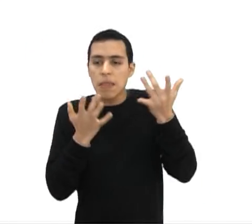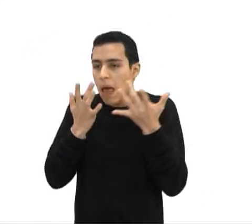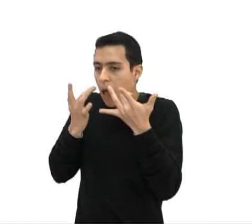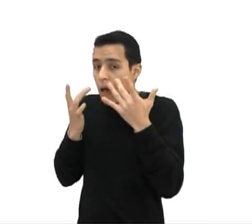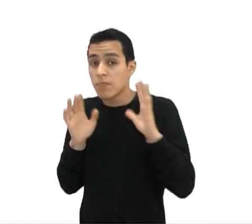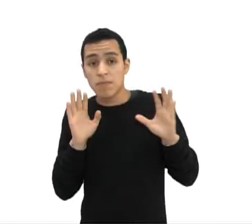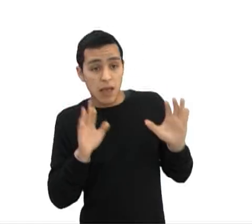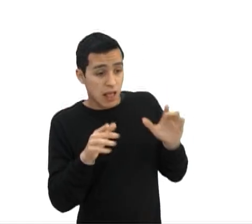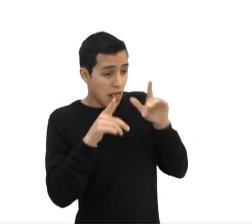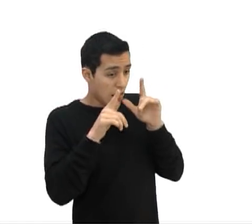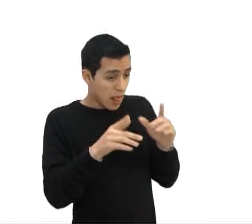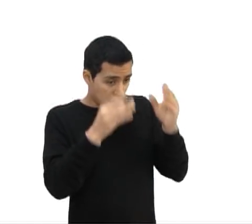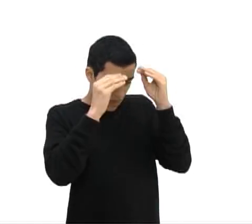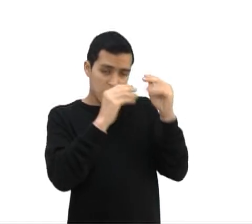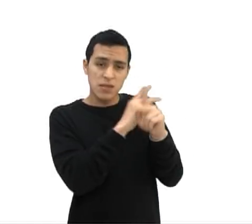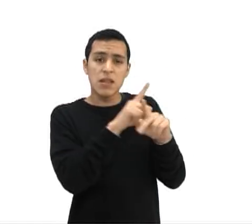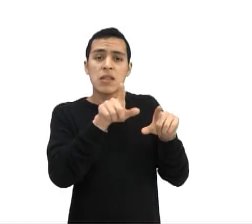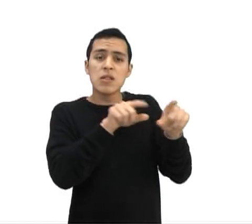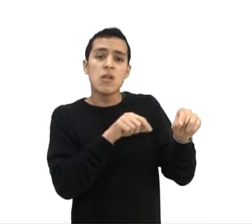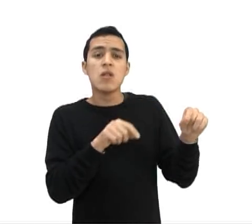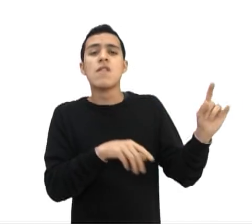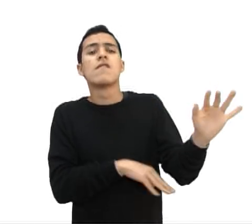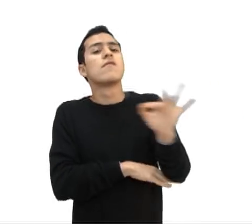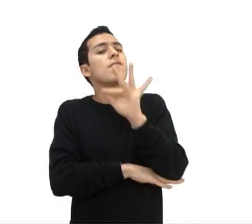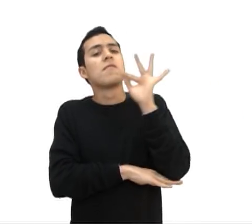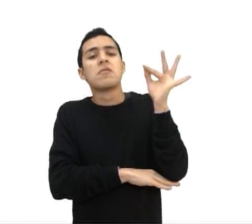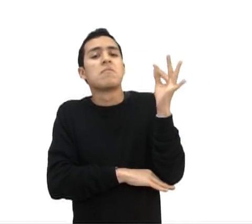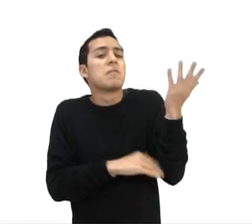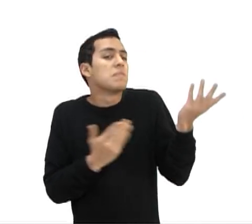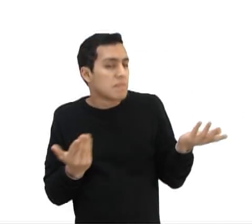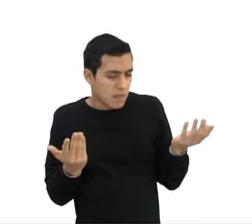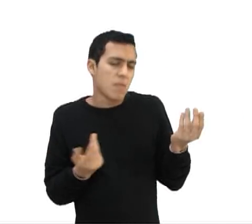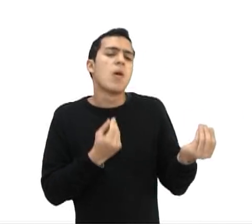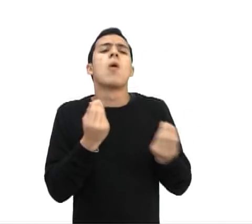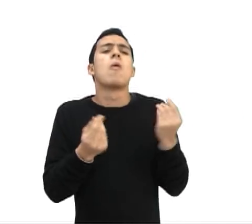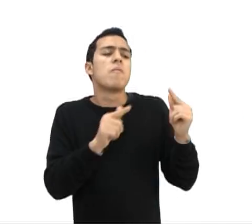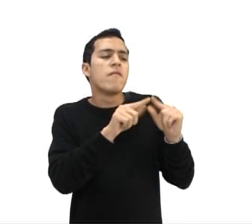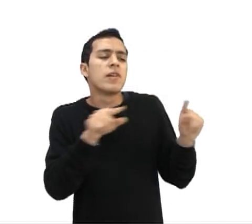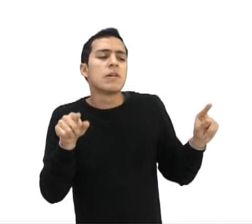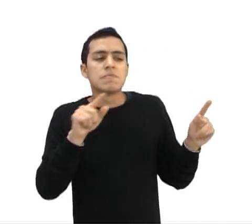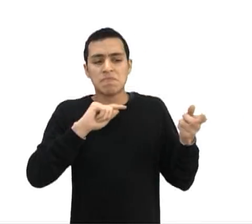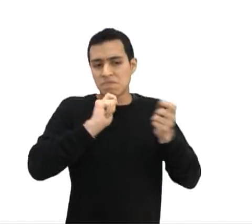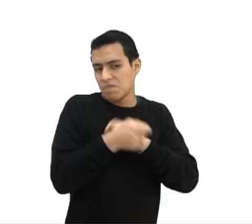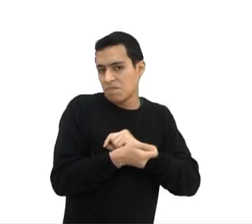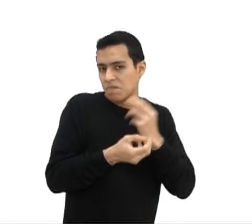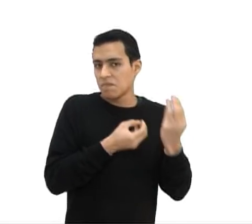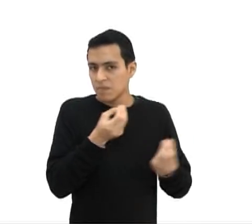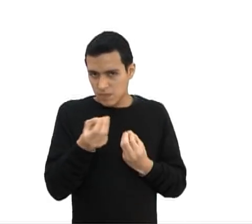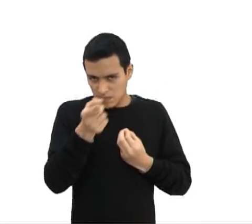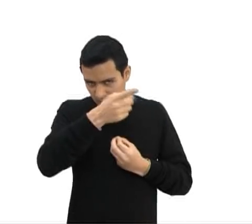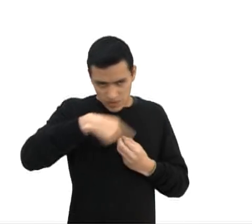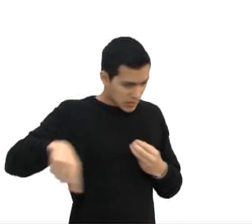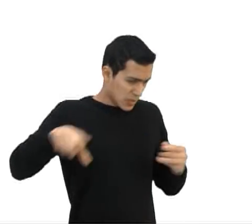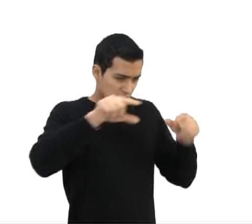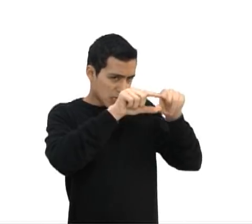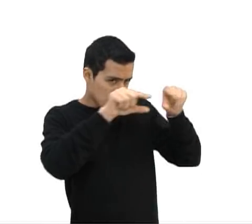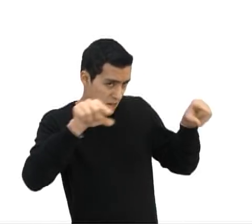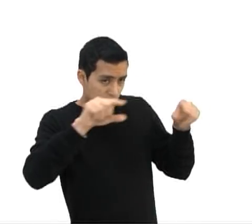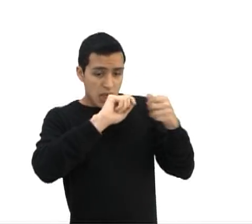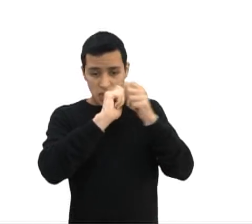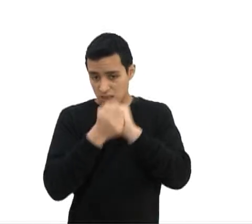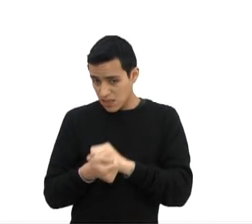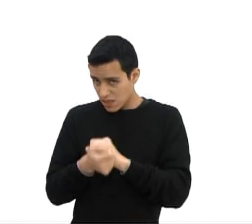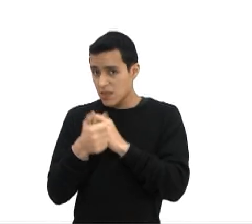Mas, caso a linguagem escolhida fosse a linguagem formal, como ficaria? Passe esse fragmento para a